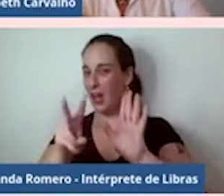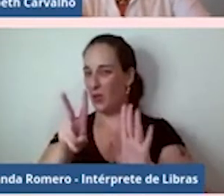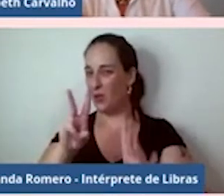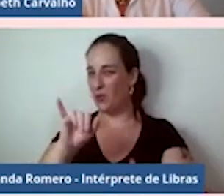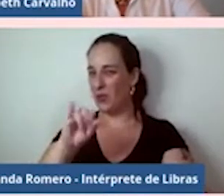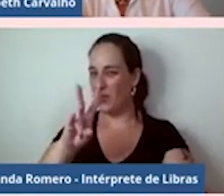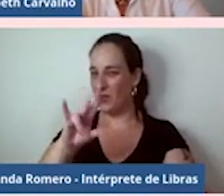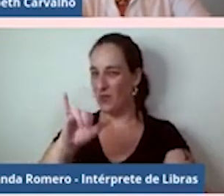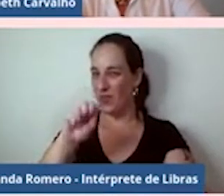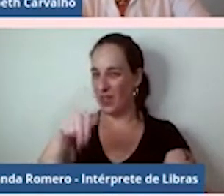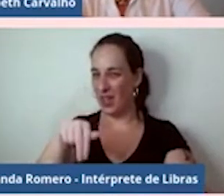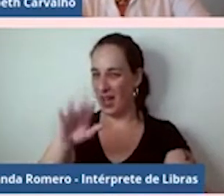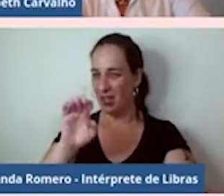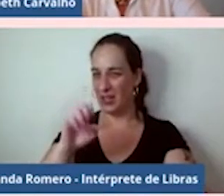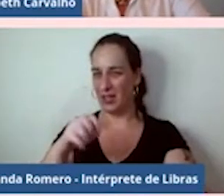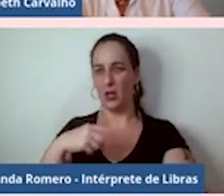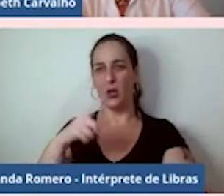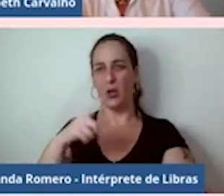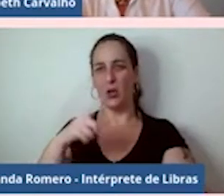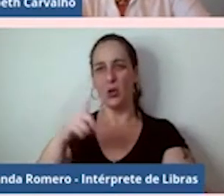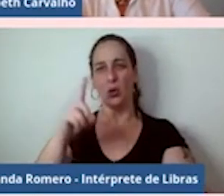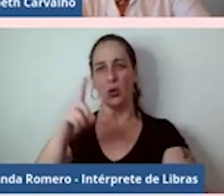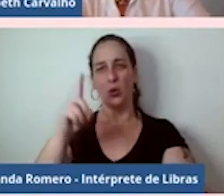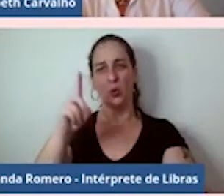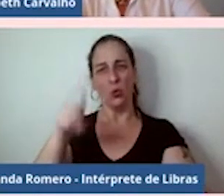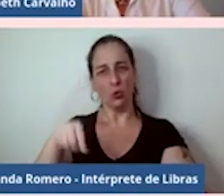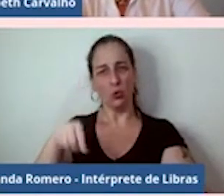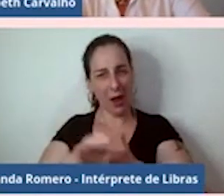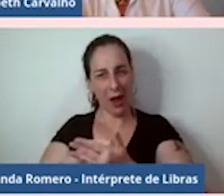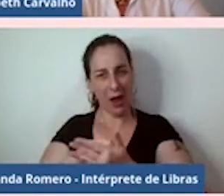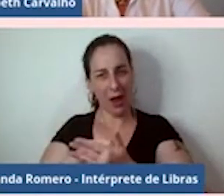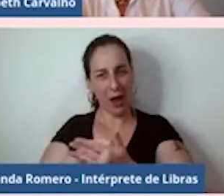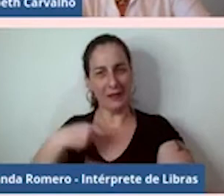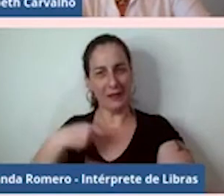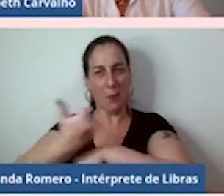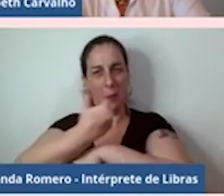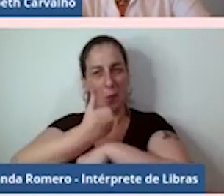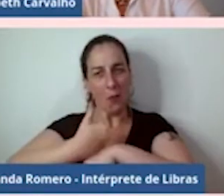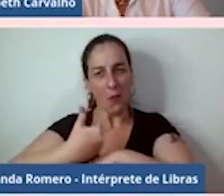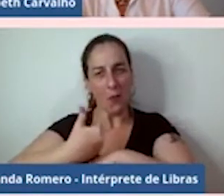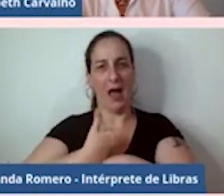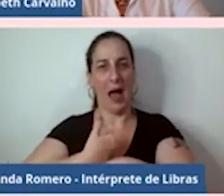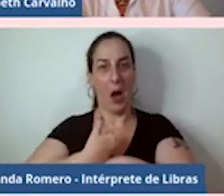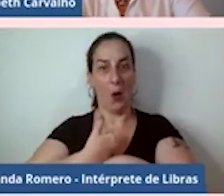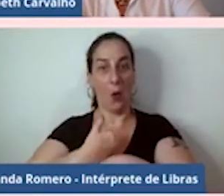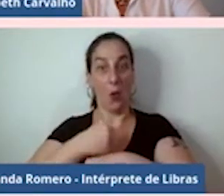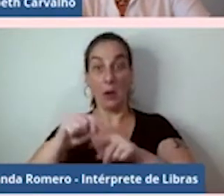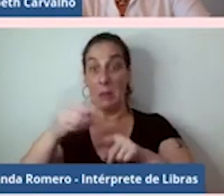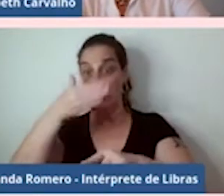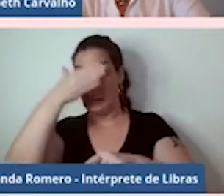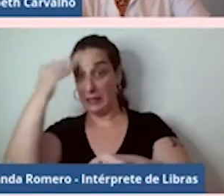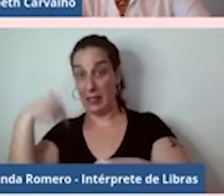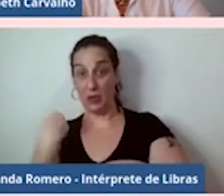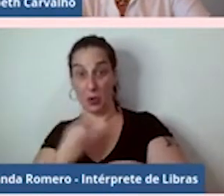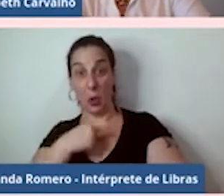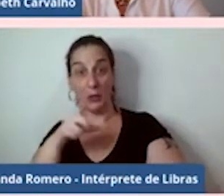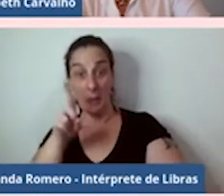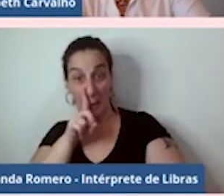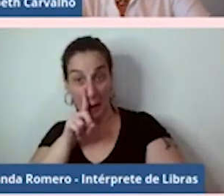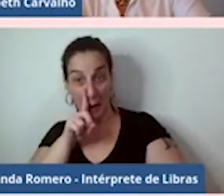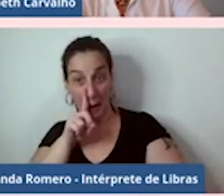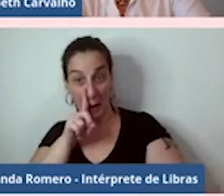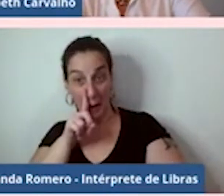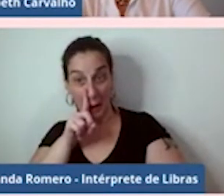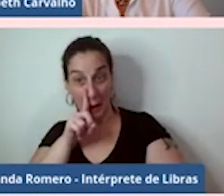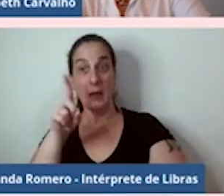Todeschini. Somos cobradas a sermos profissionais como se não fôssemos mãe, e a sermos mães como se não